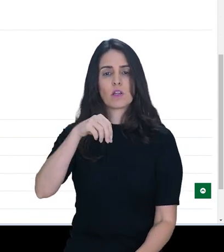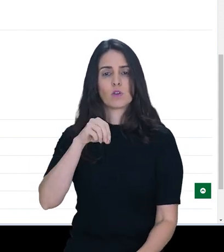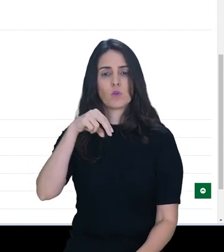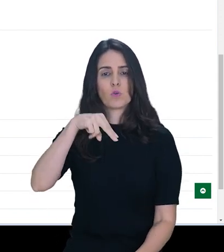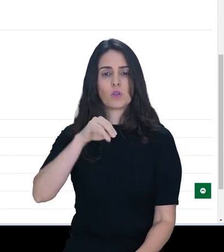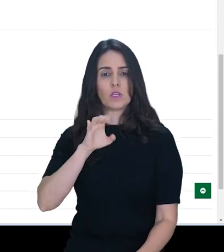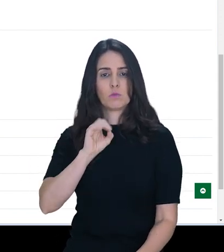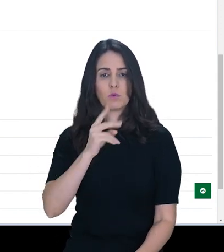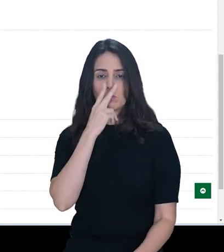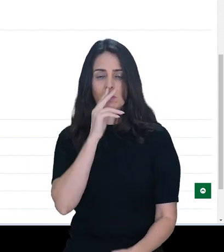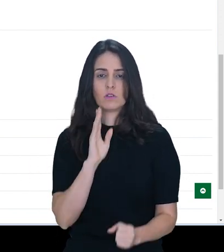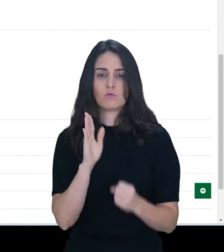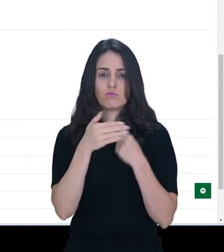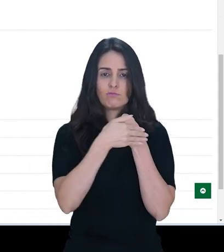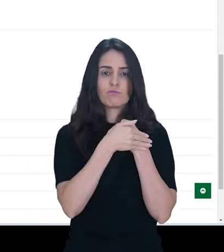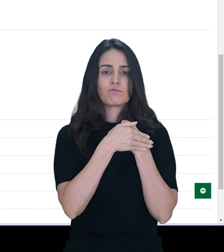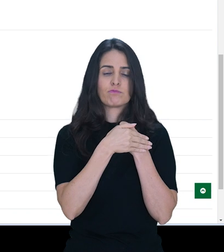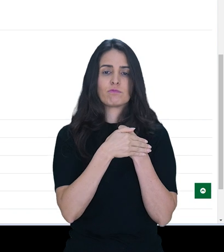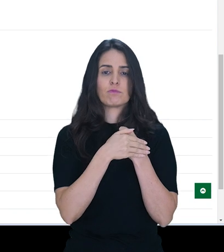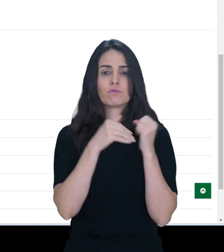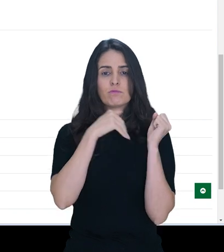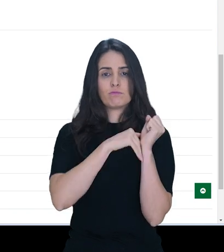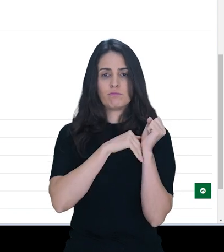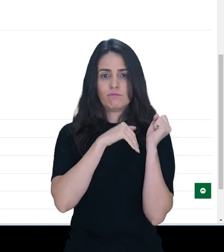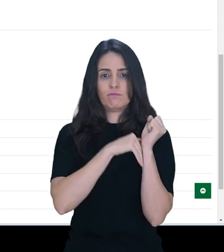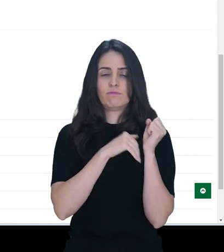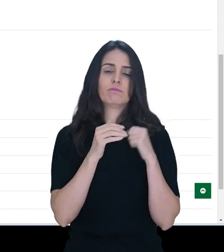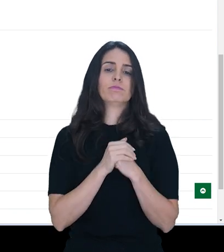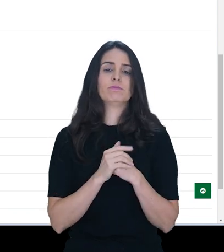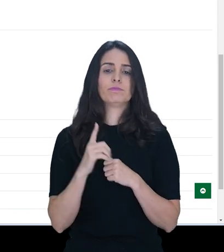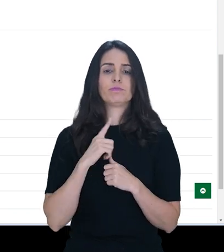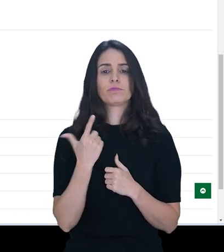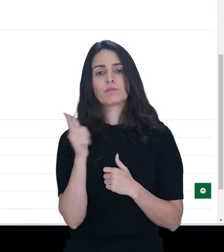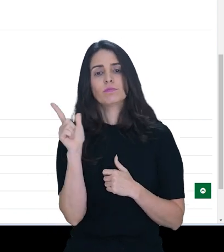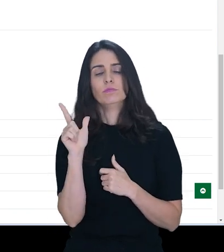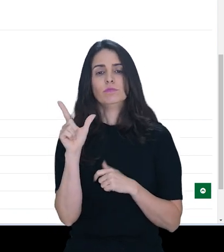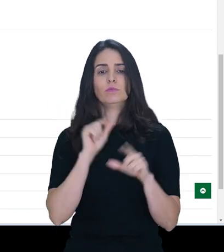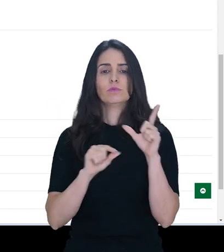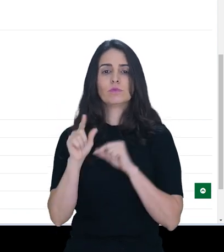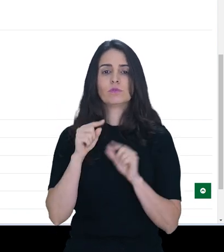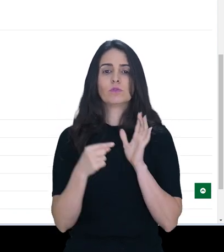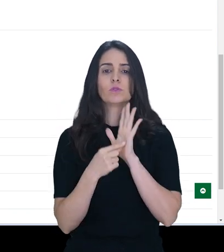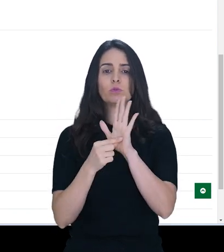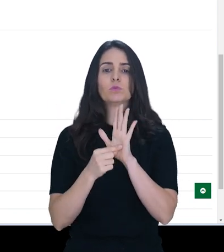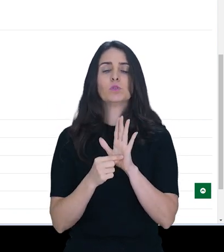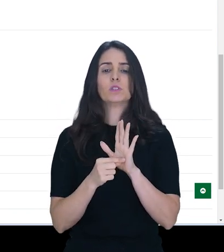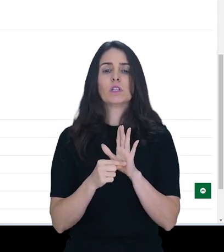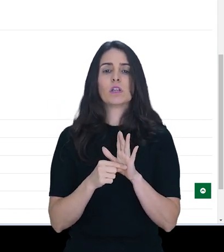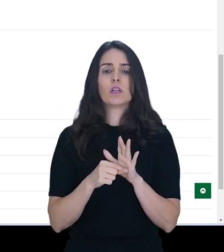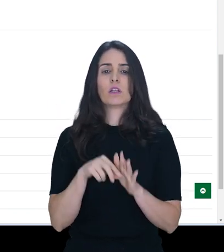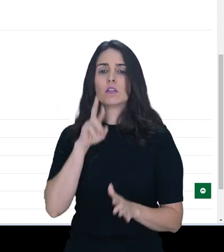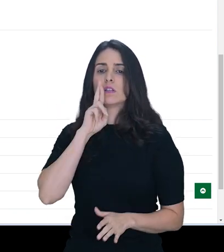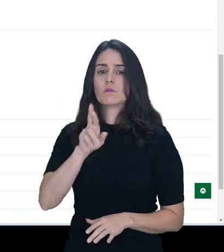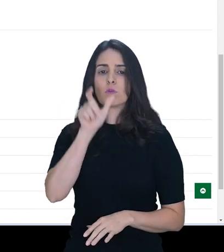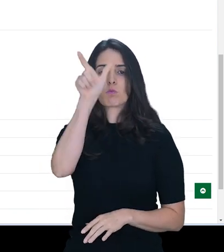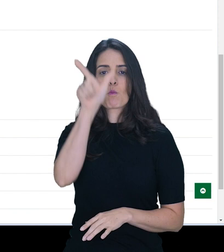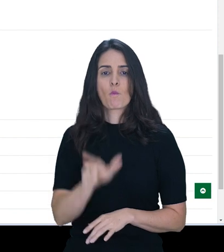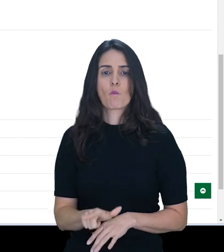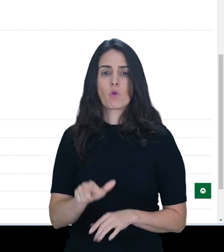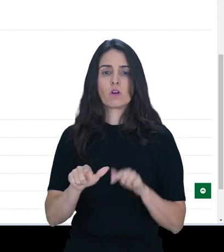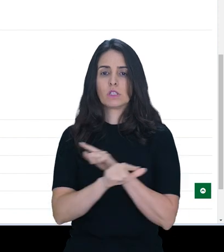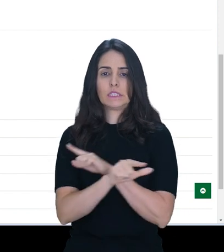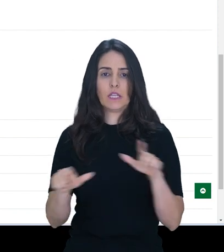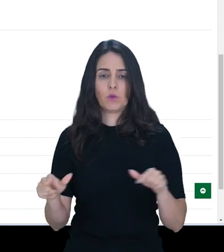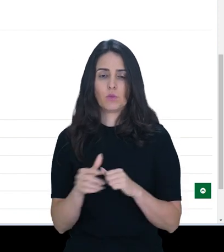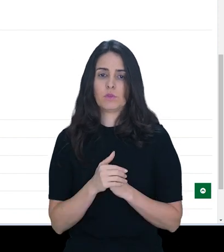mostrando o nome dos estudantes. E aqui tem a opção também de mostrar a coluna nenhuma resposta,